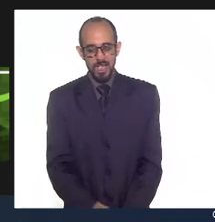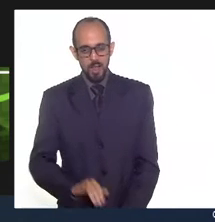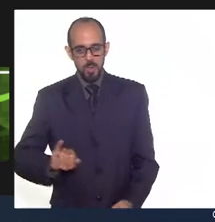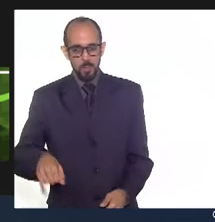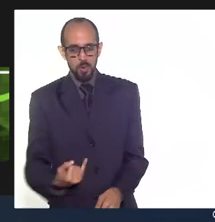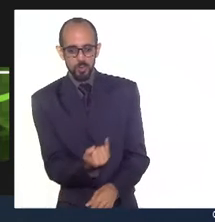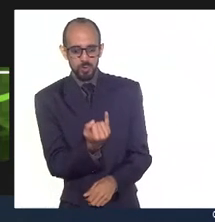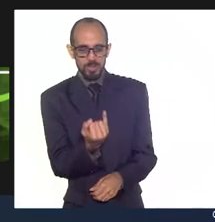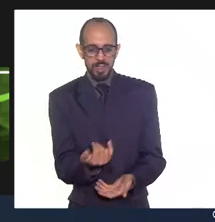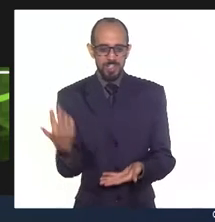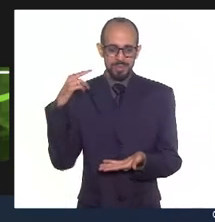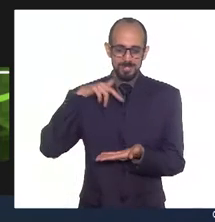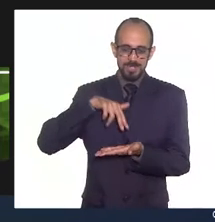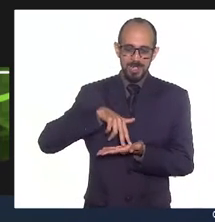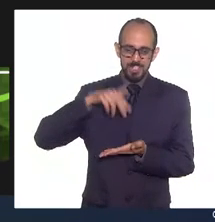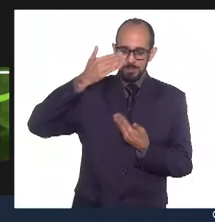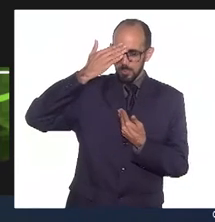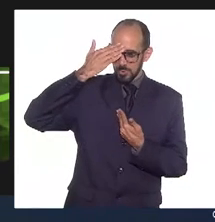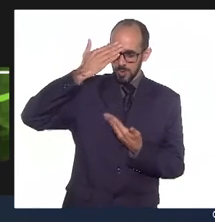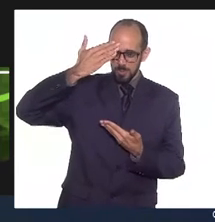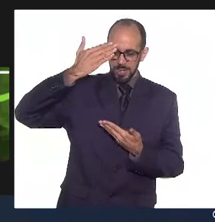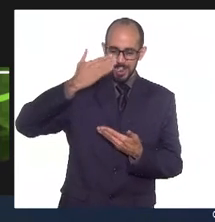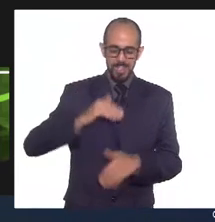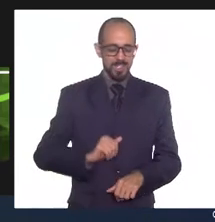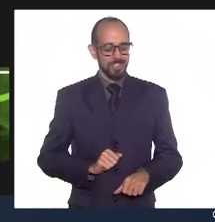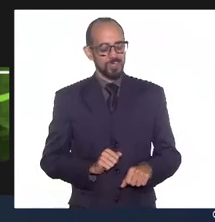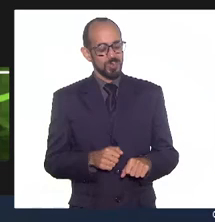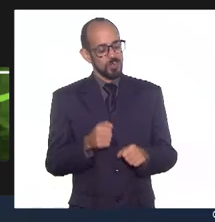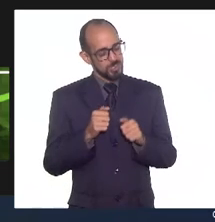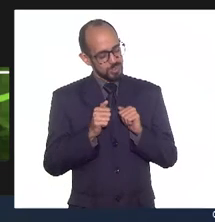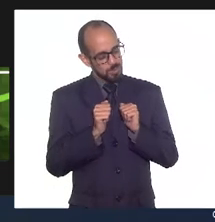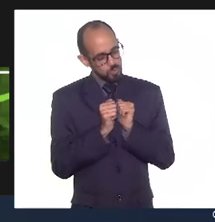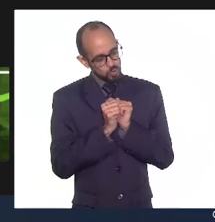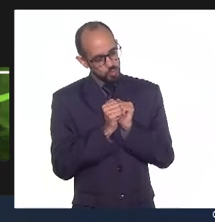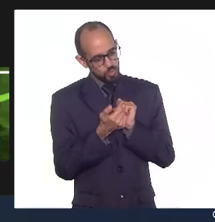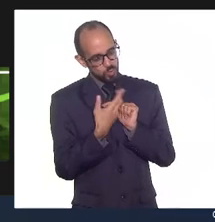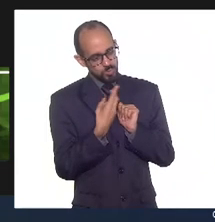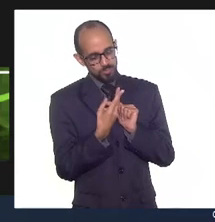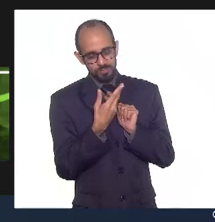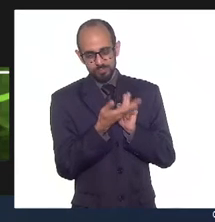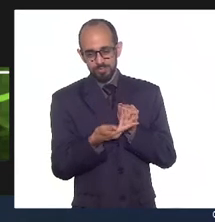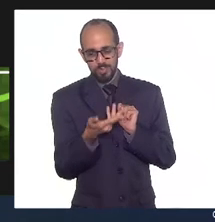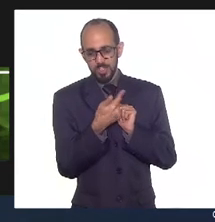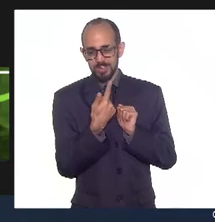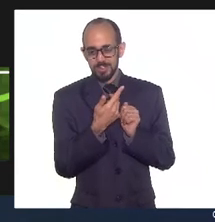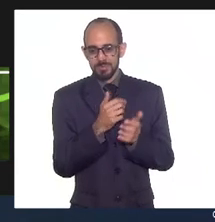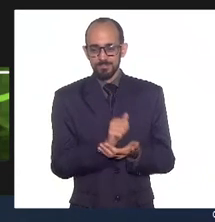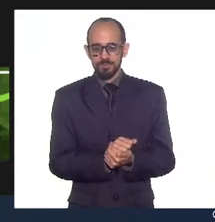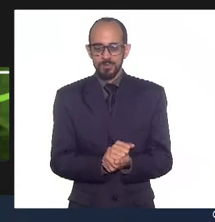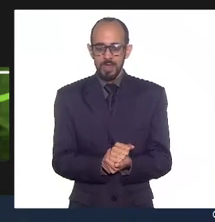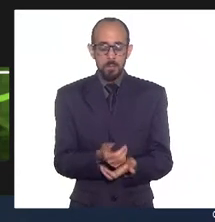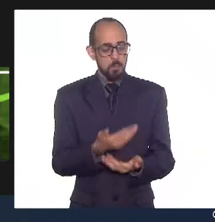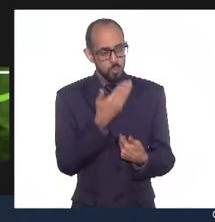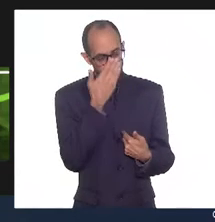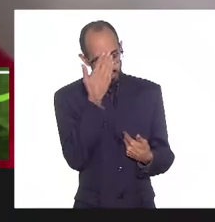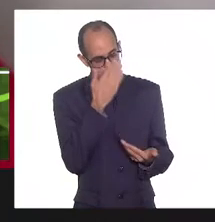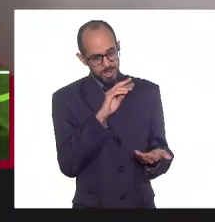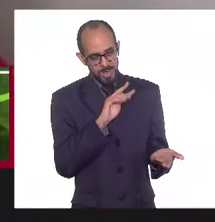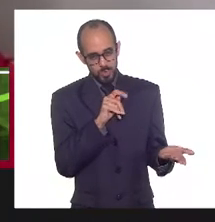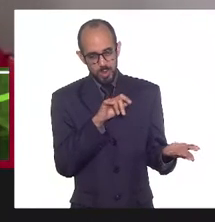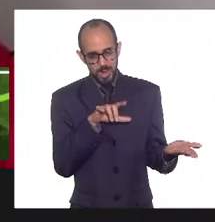oportunidade muito obrigado e contem com a gente obrigado Hélio de fato